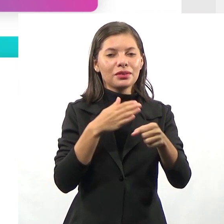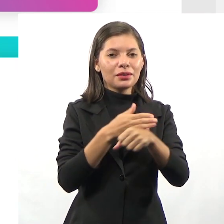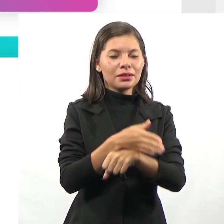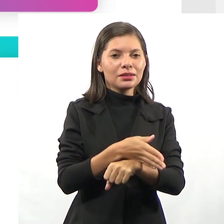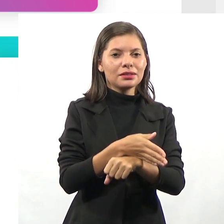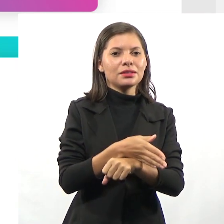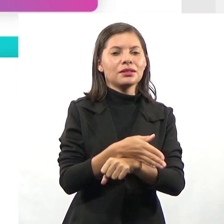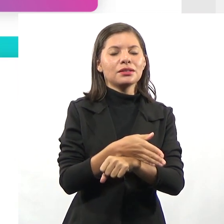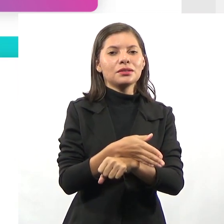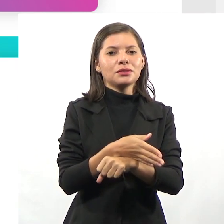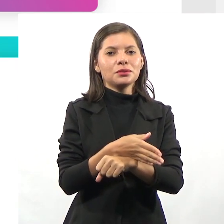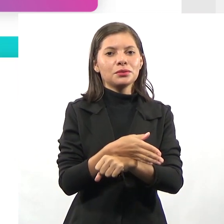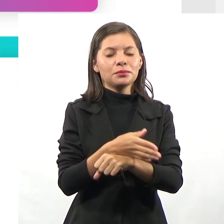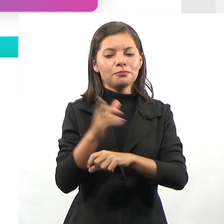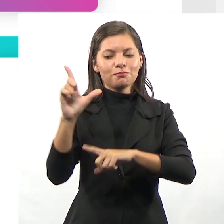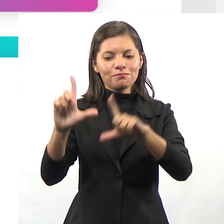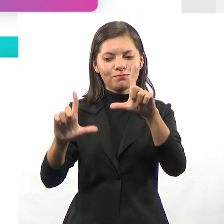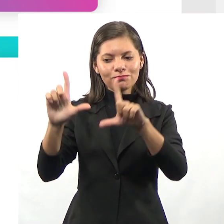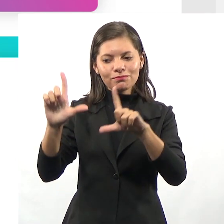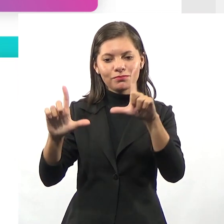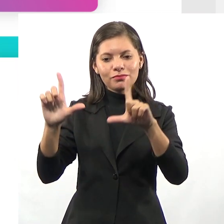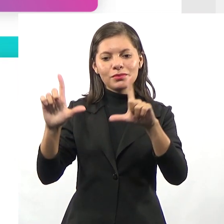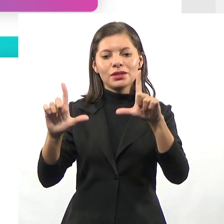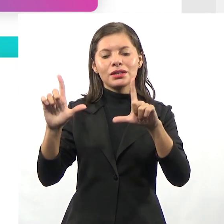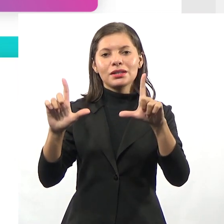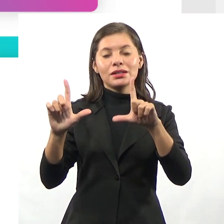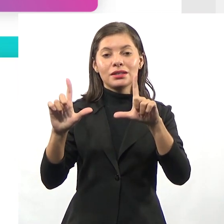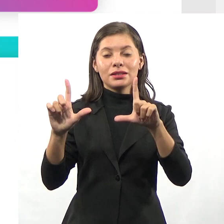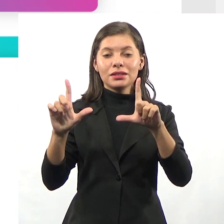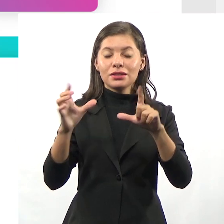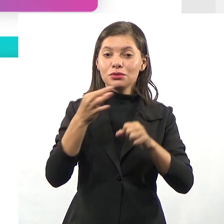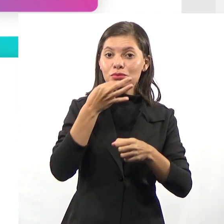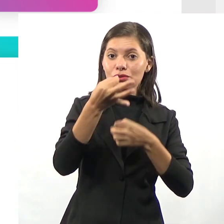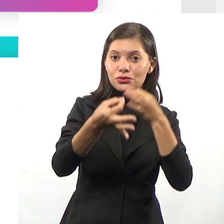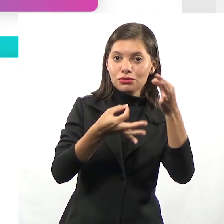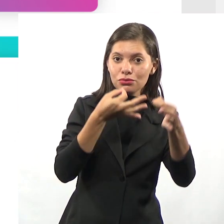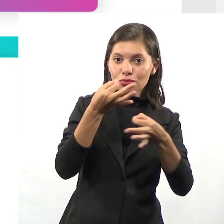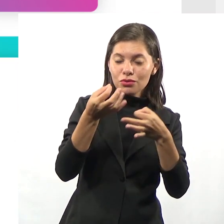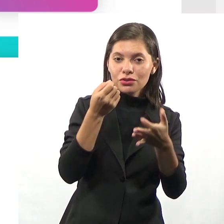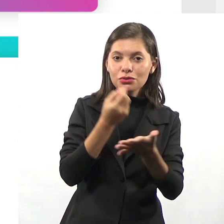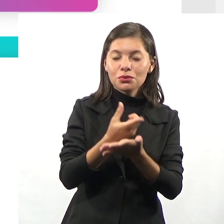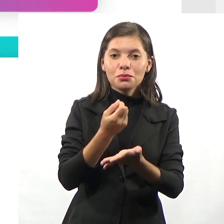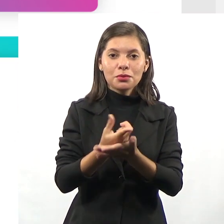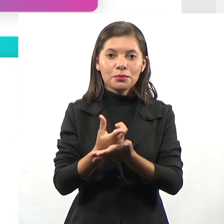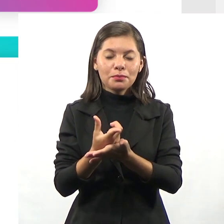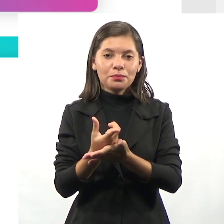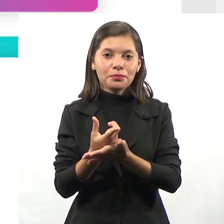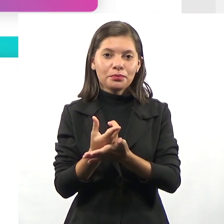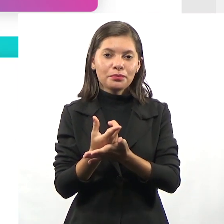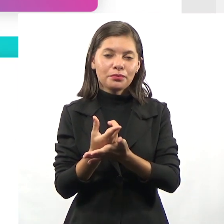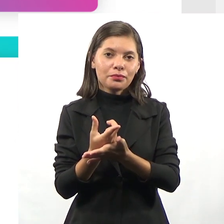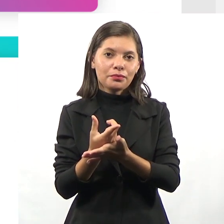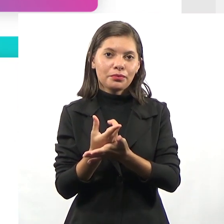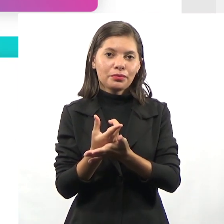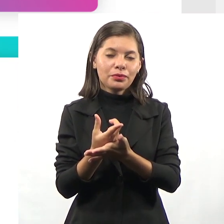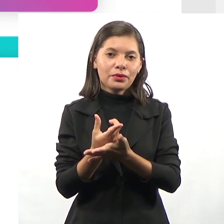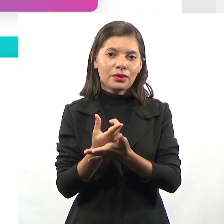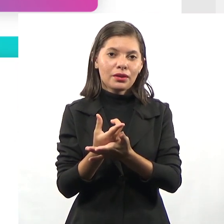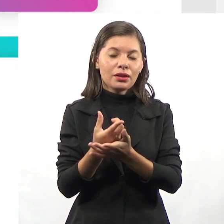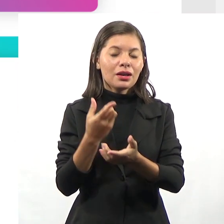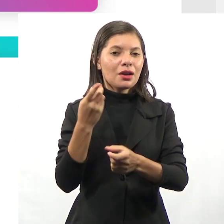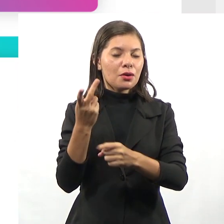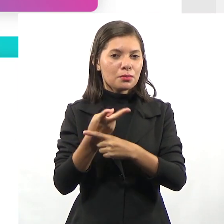rastreando o teu acesso para te dar propagandas personalizadas ou sugestões de compras personalizadas.